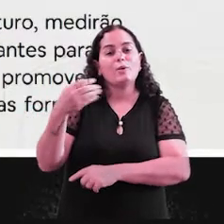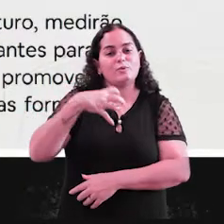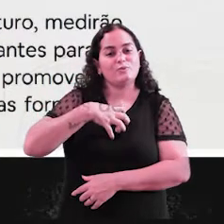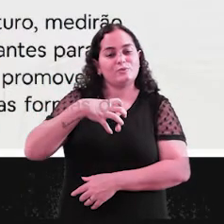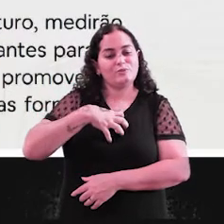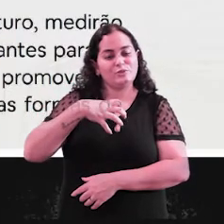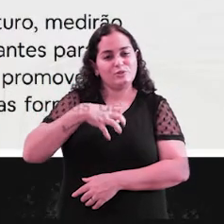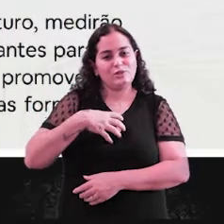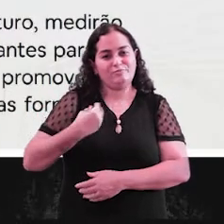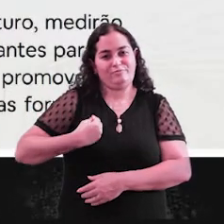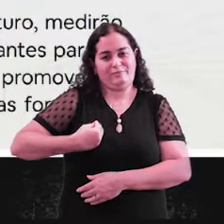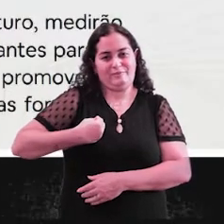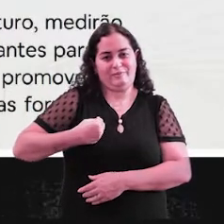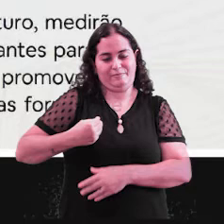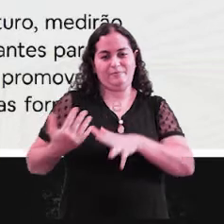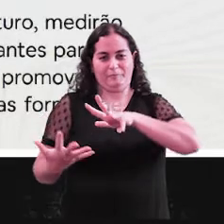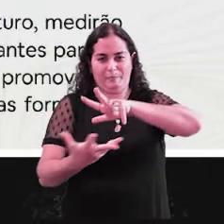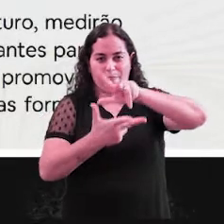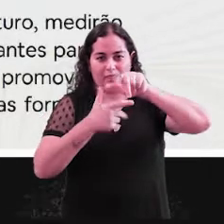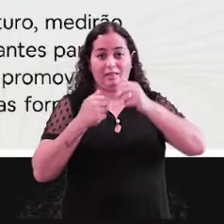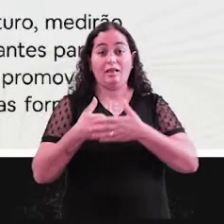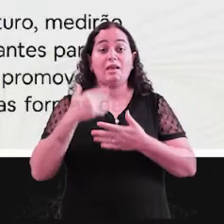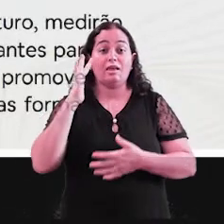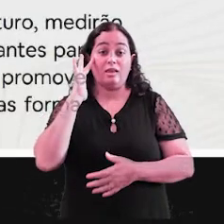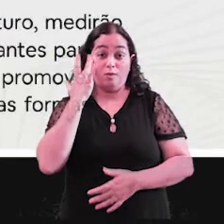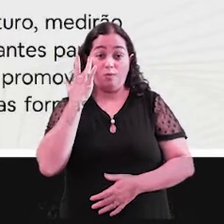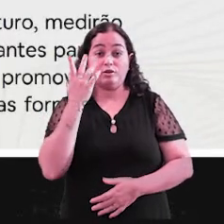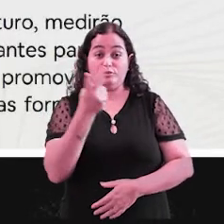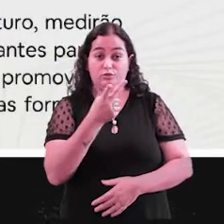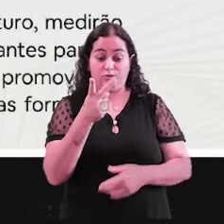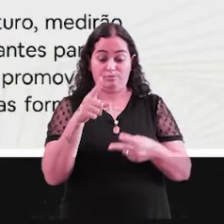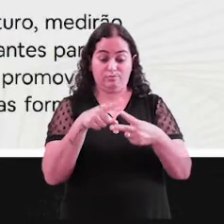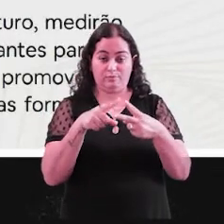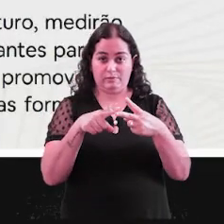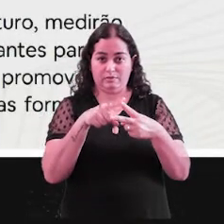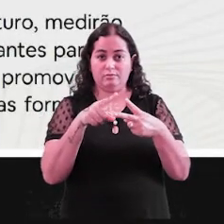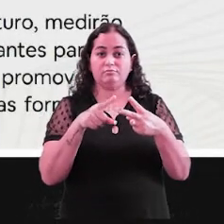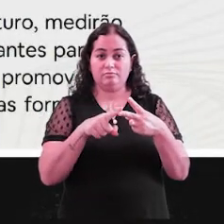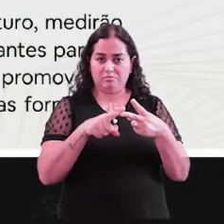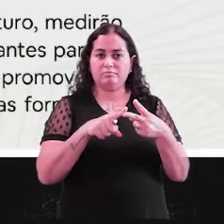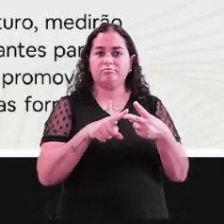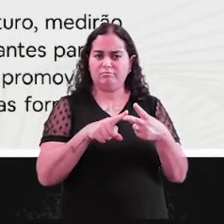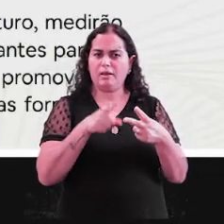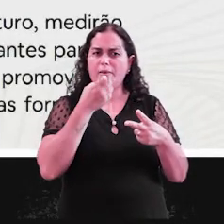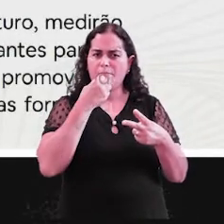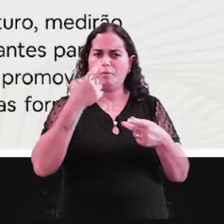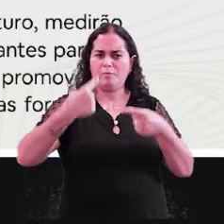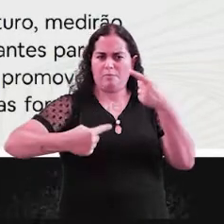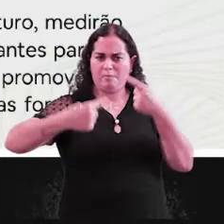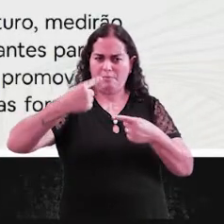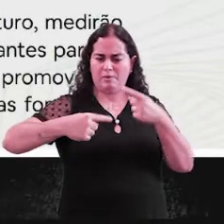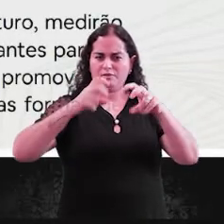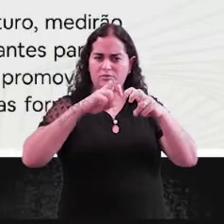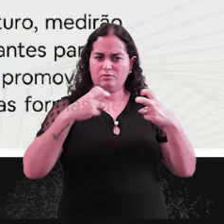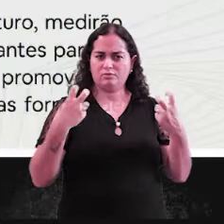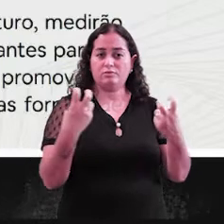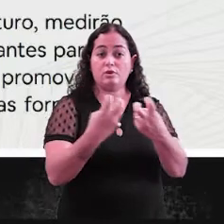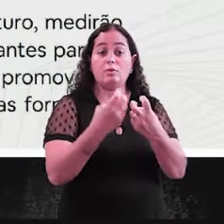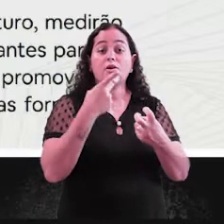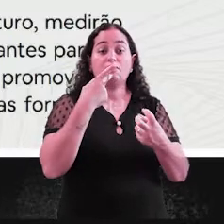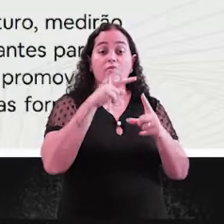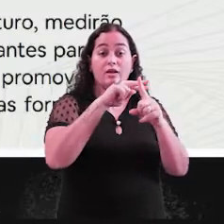estar no mundo. Eu achei que esses 2 trechos cabem bastante para a discussão dessa mesa, porque vai falar de